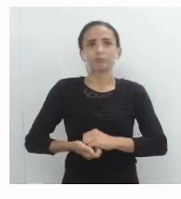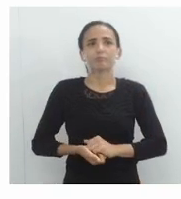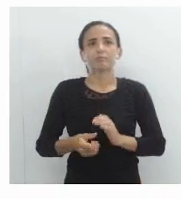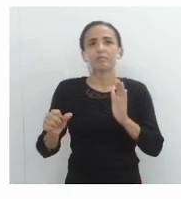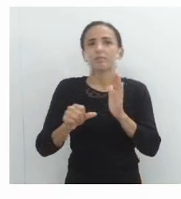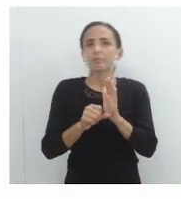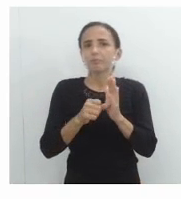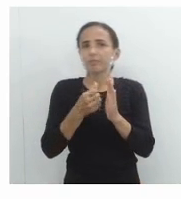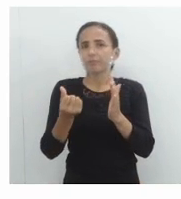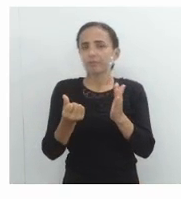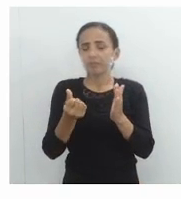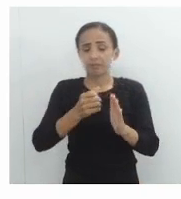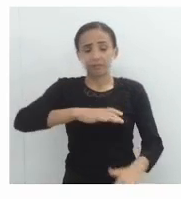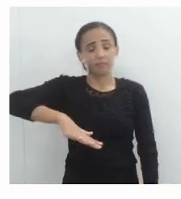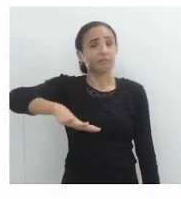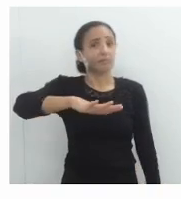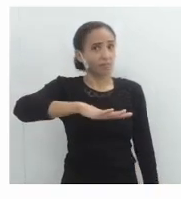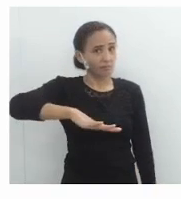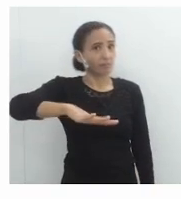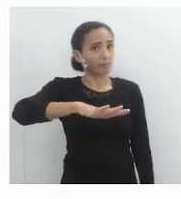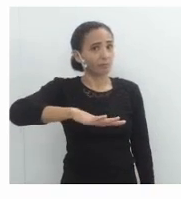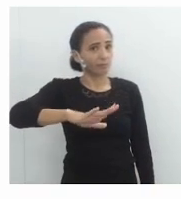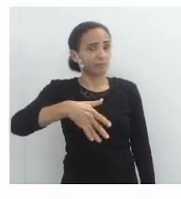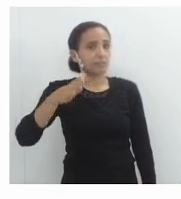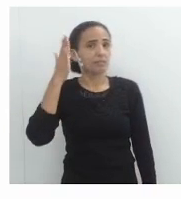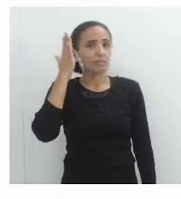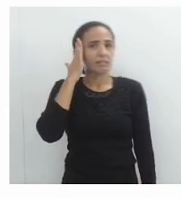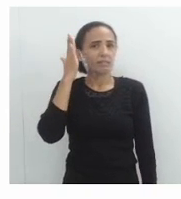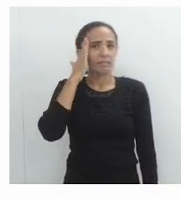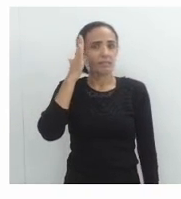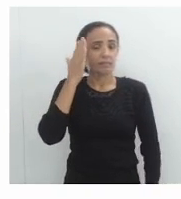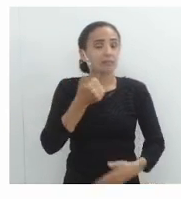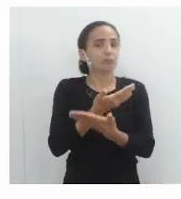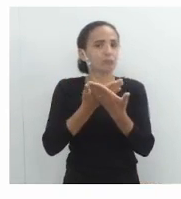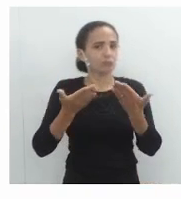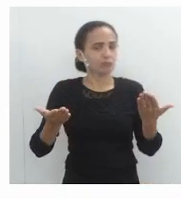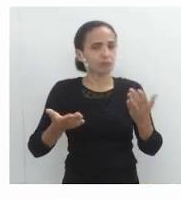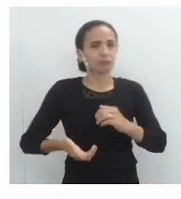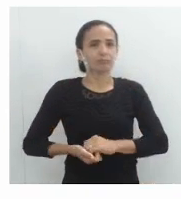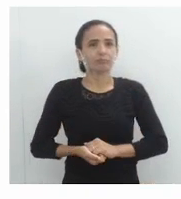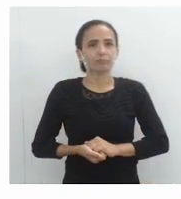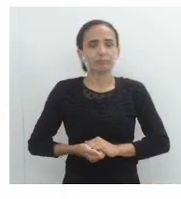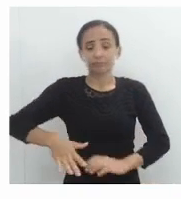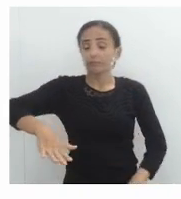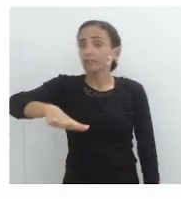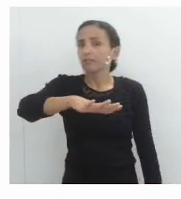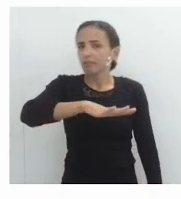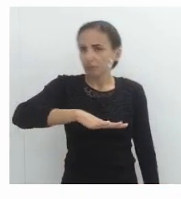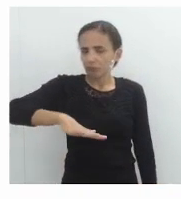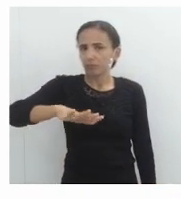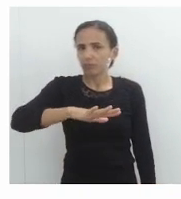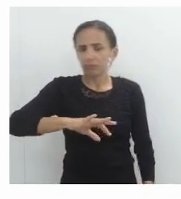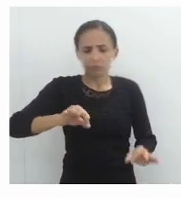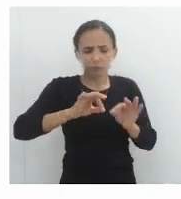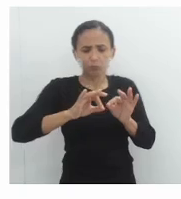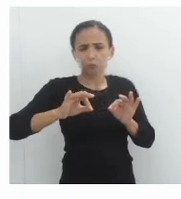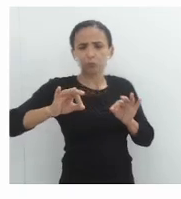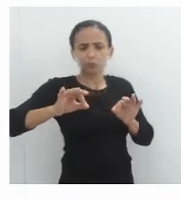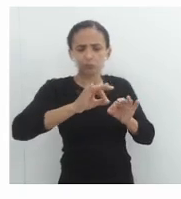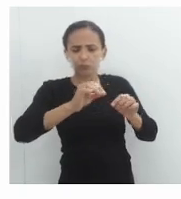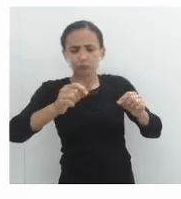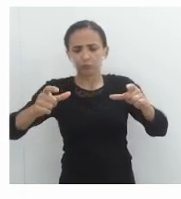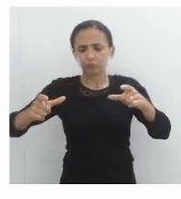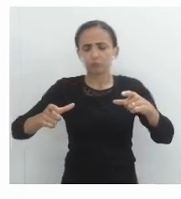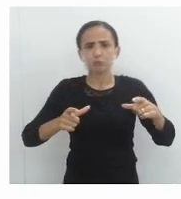vamos fazer plano bidimensional versus plano tridimensional. O espaço que um elemento ocupa